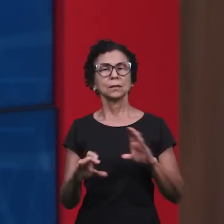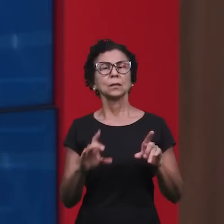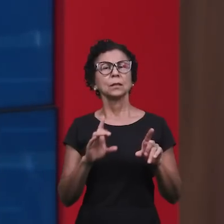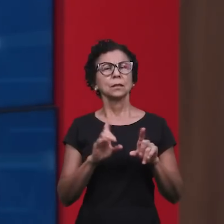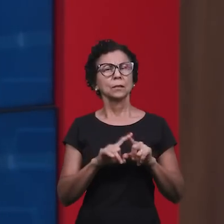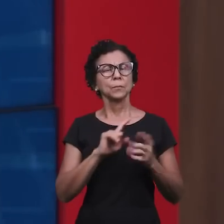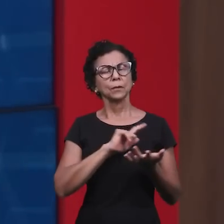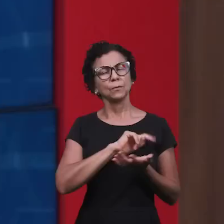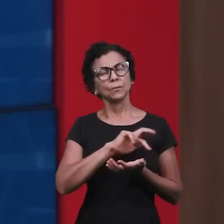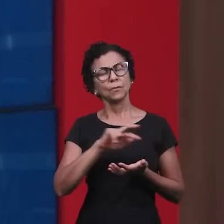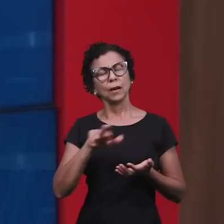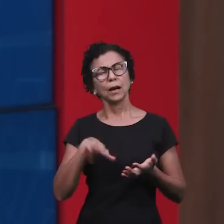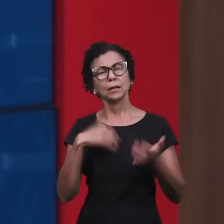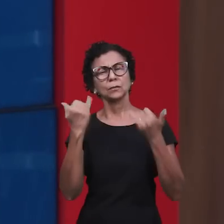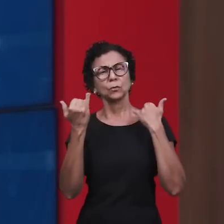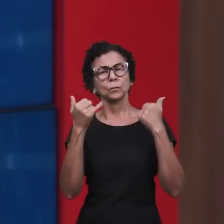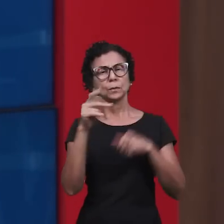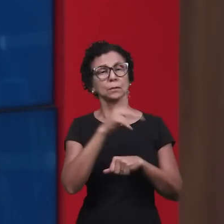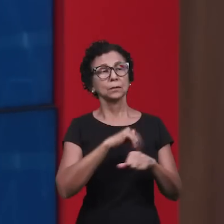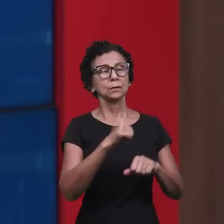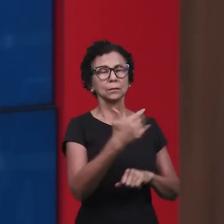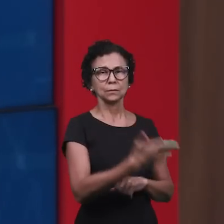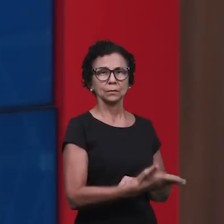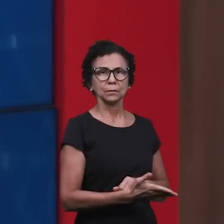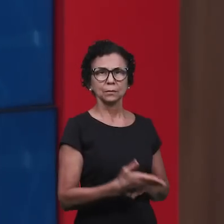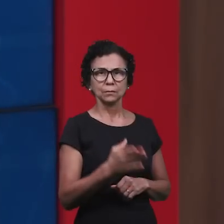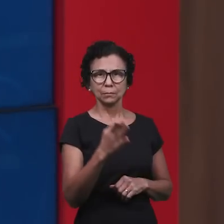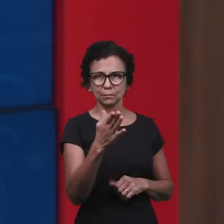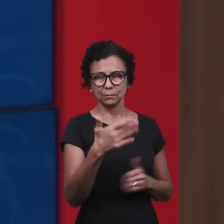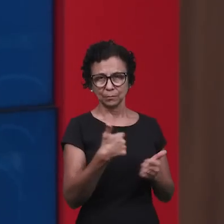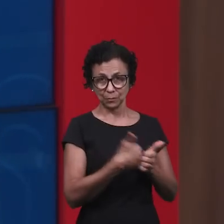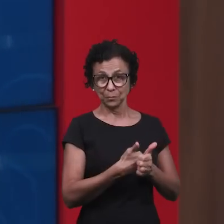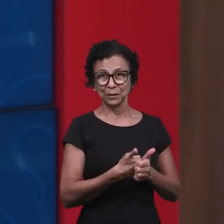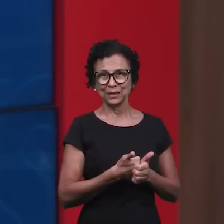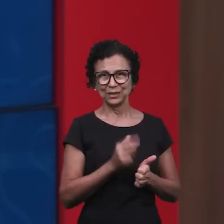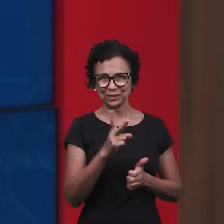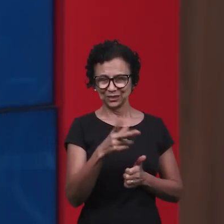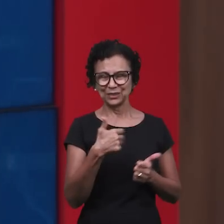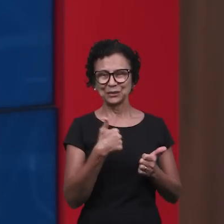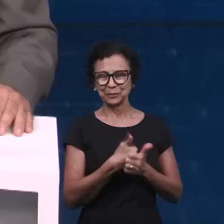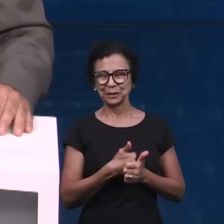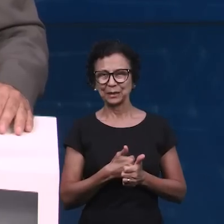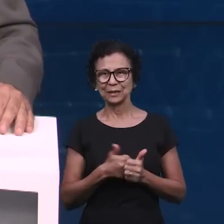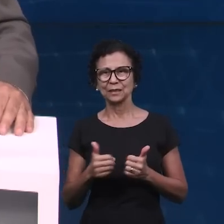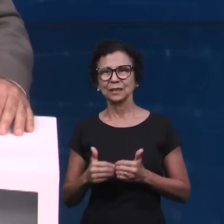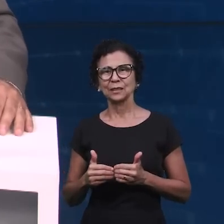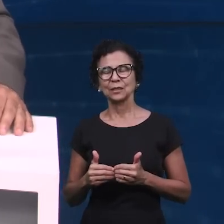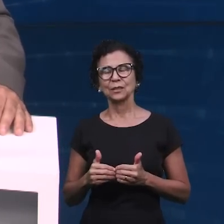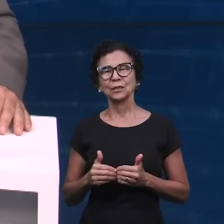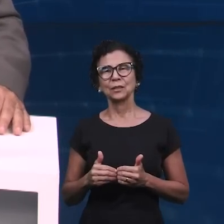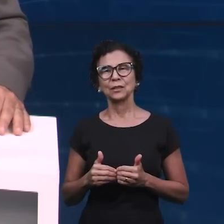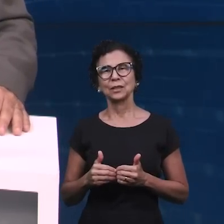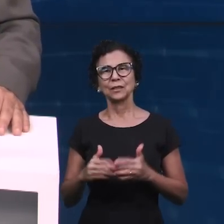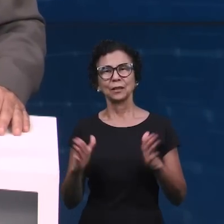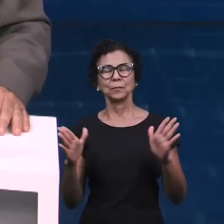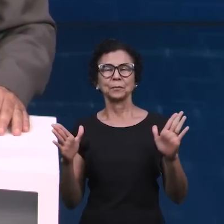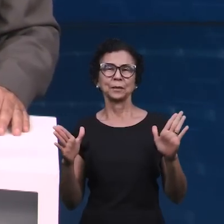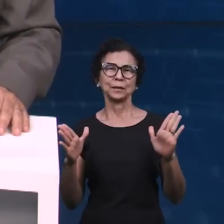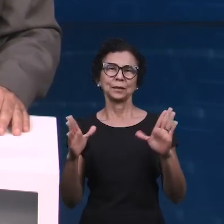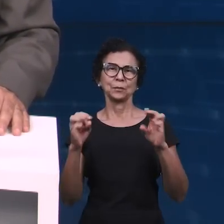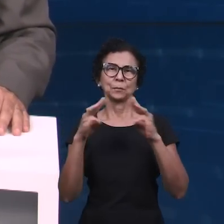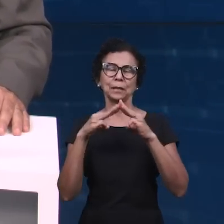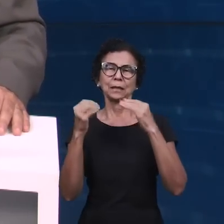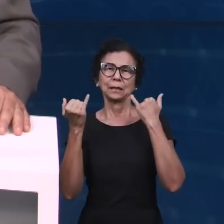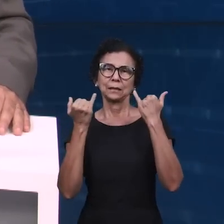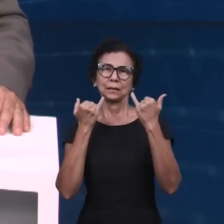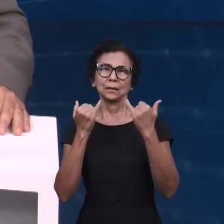diversas notícias sobre a obra no exterior. Então continue acompanhando, vem para cá comigo. A partir de agora, o Manaim News está entrando